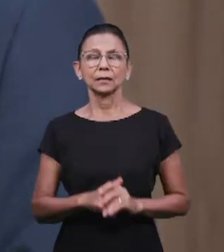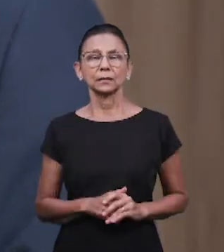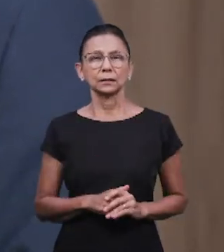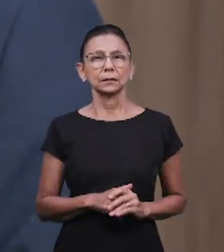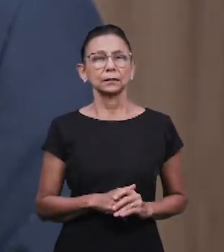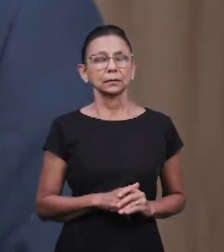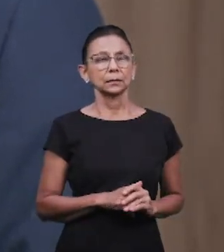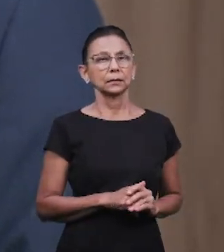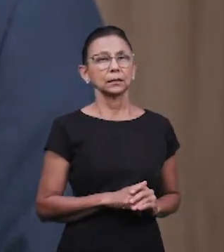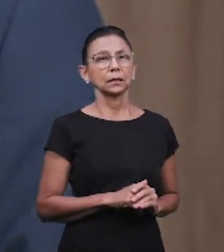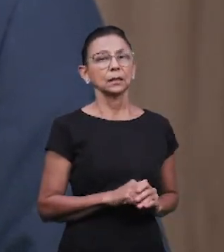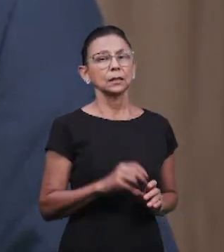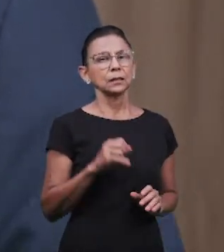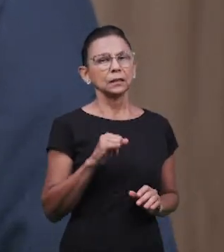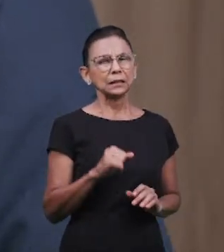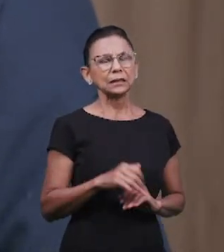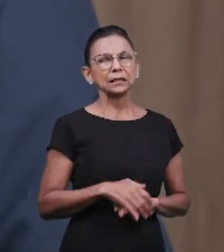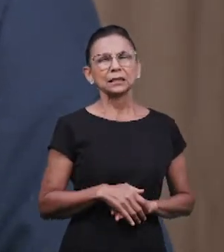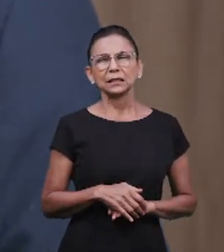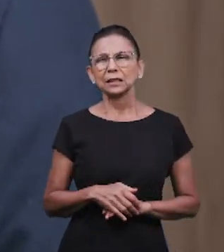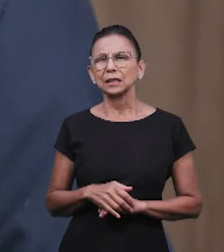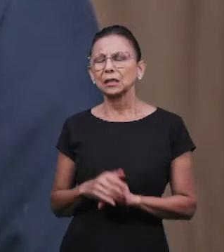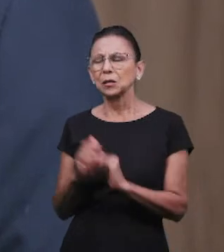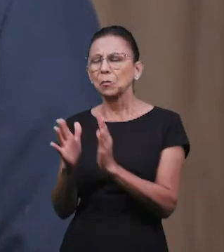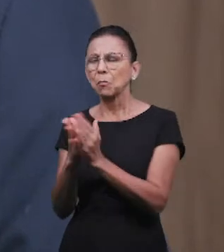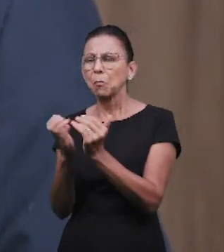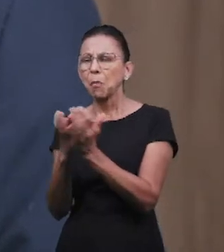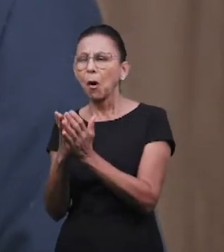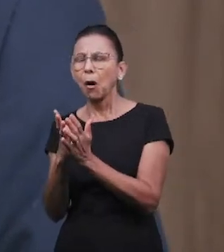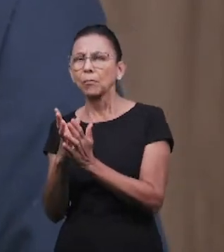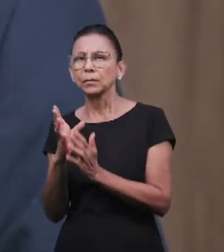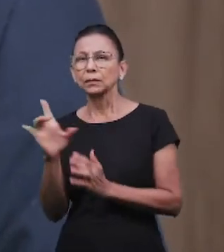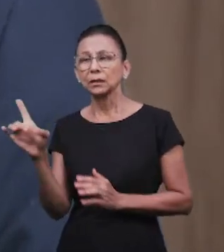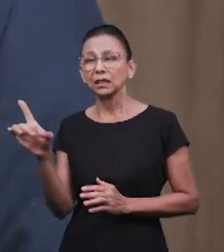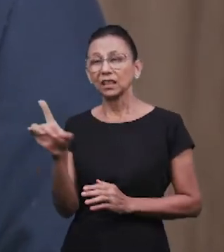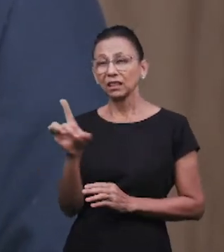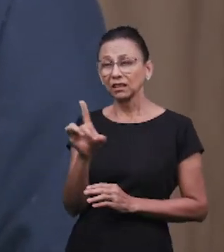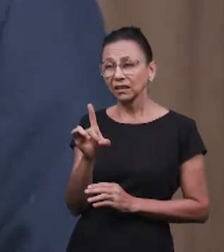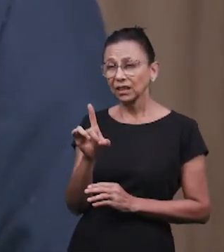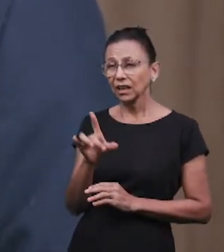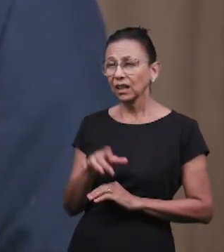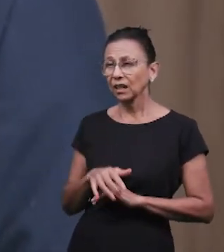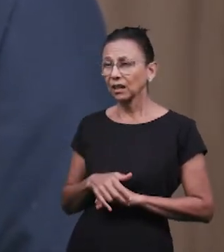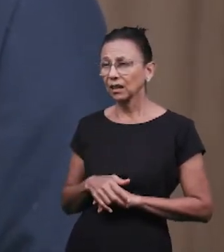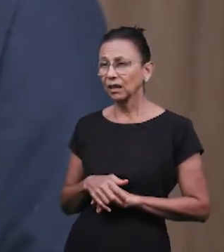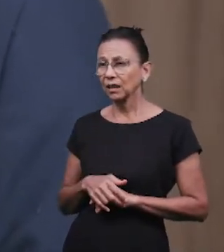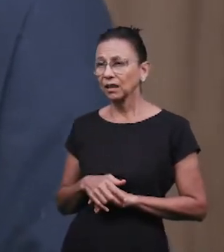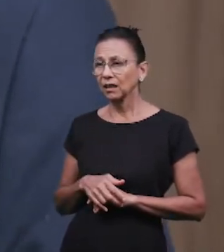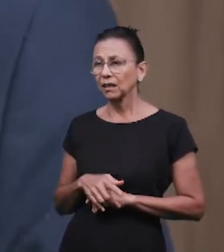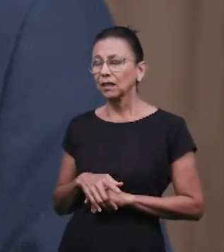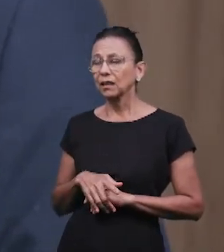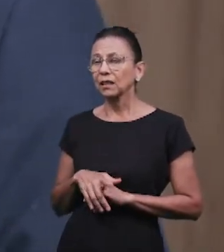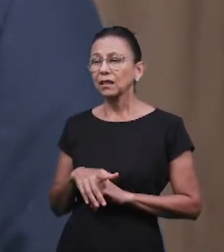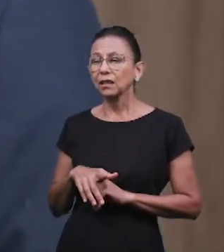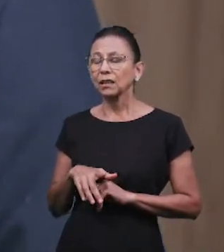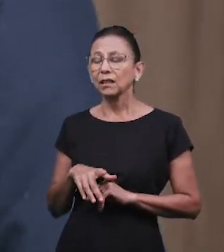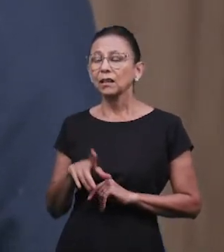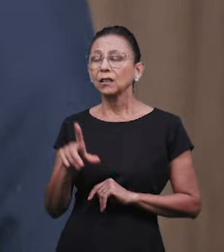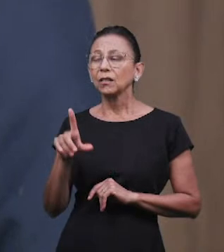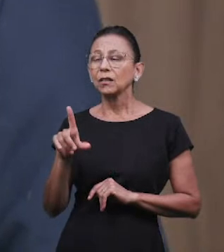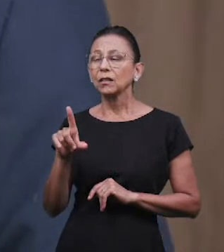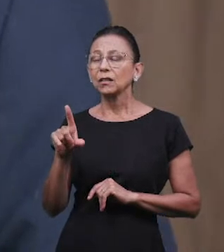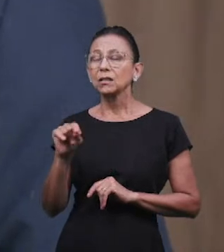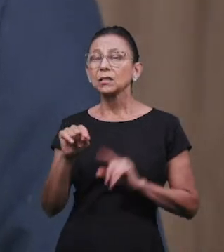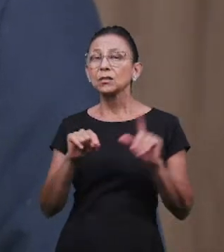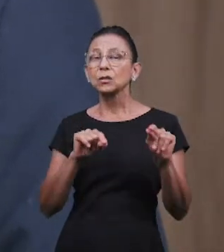do vestido, e atentares para o que traz vestido precioso, ele lhes disseres, assenta aqui